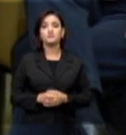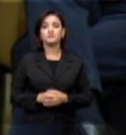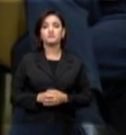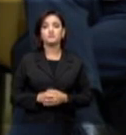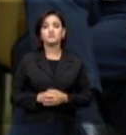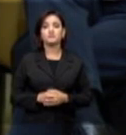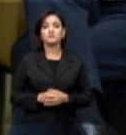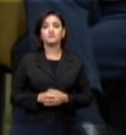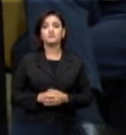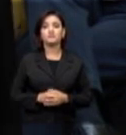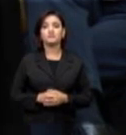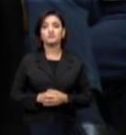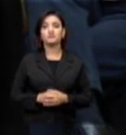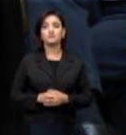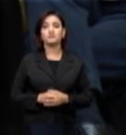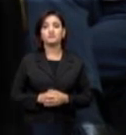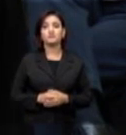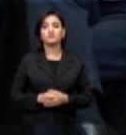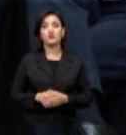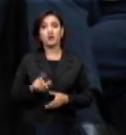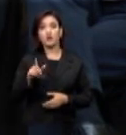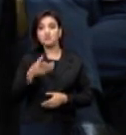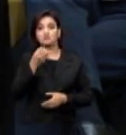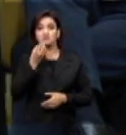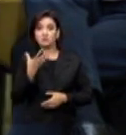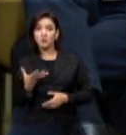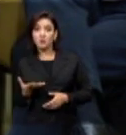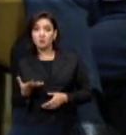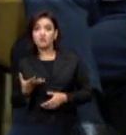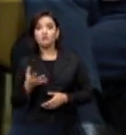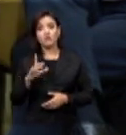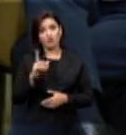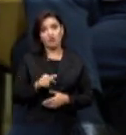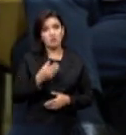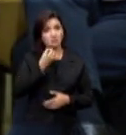É um bônus a prorrogação antecipada? É um bônus para a empresa,